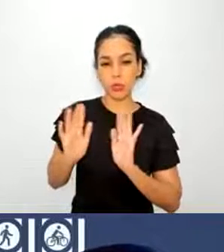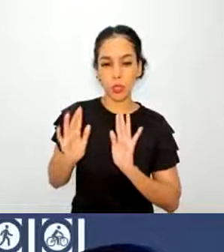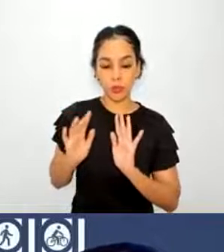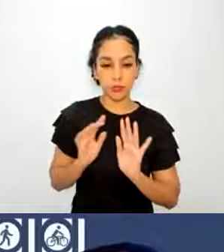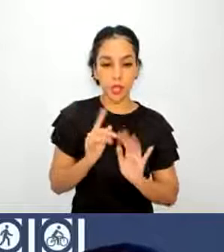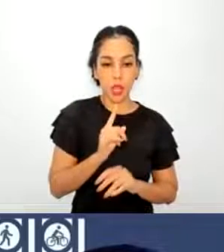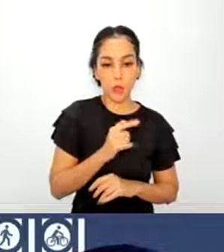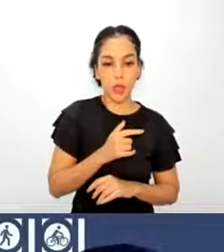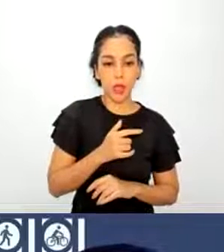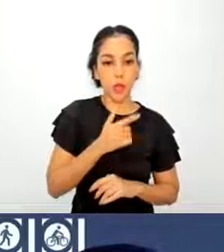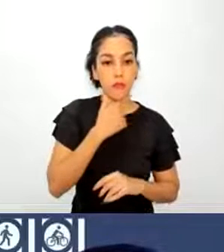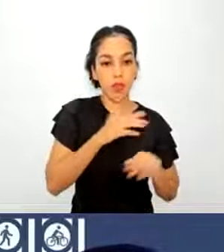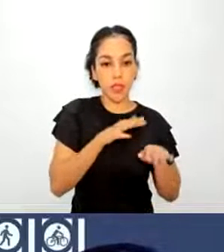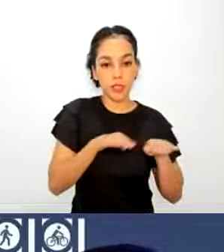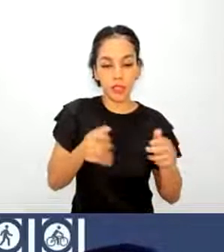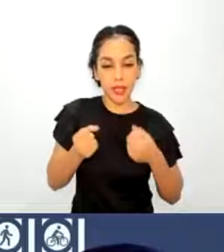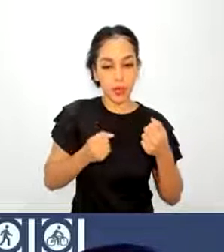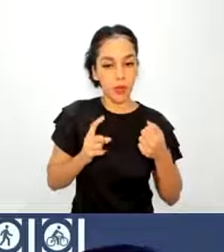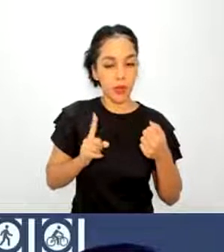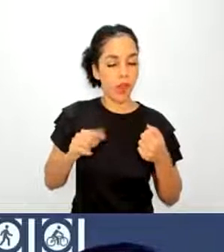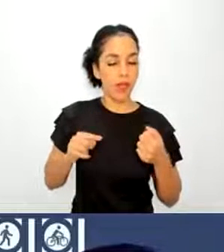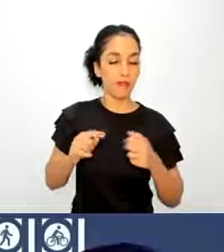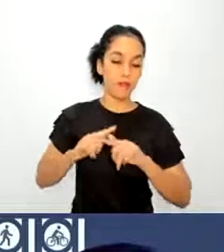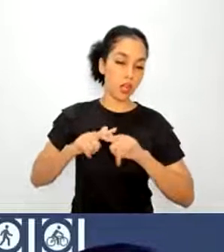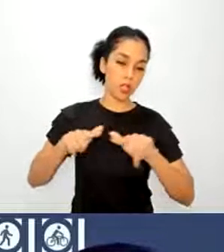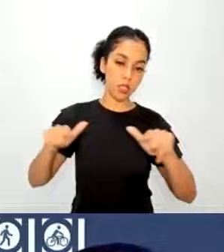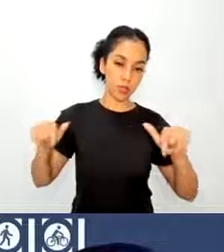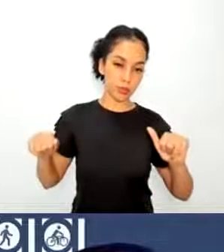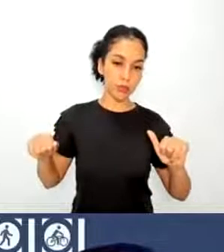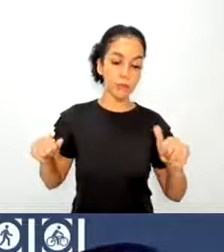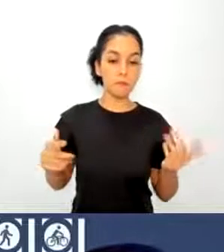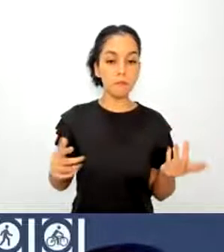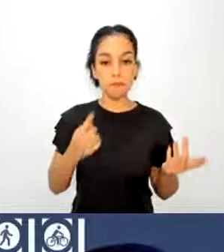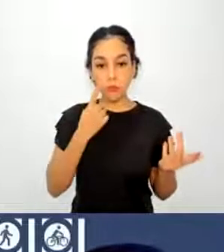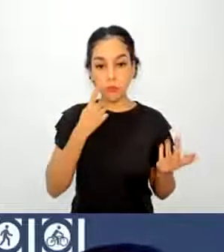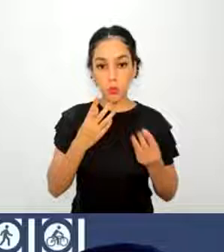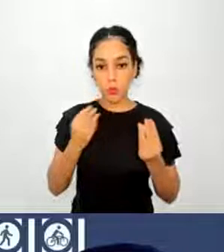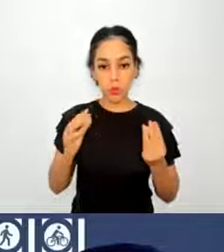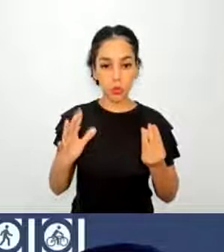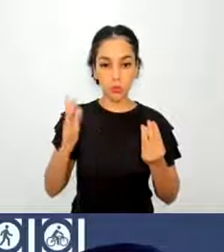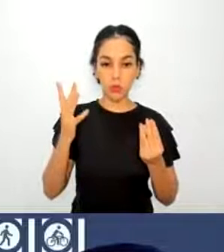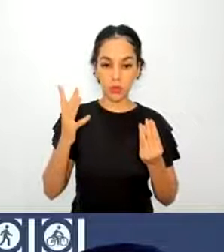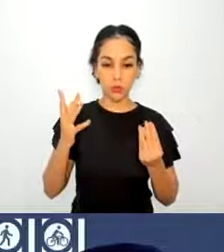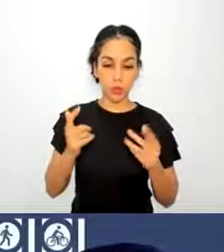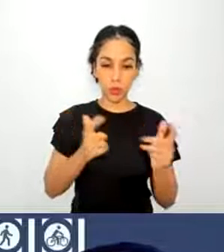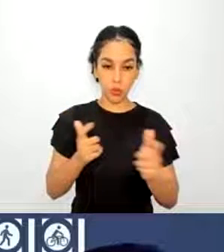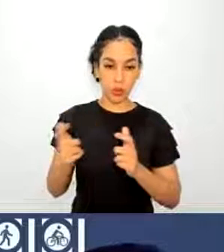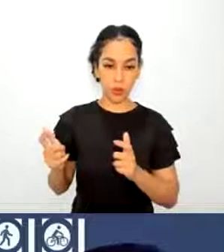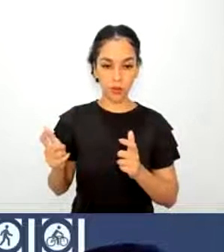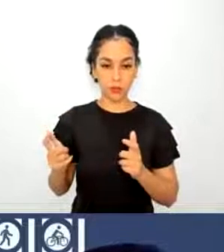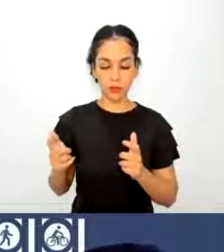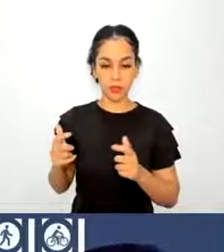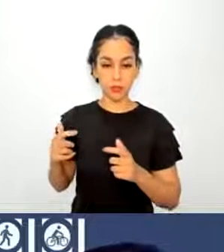praças de bolsillo são vazios mesmo, né? Mas assim, a gente vê em muitos casos que isso poderia acontecer em lugares que são